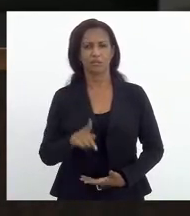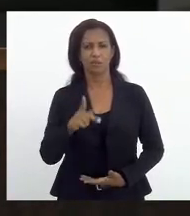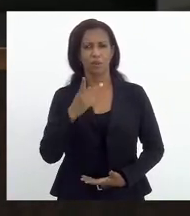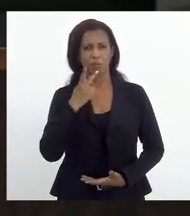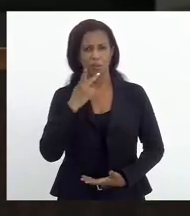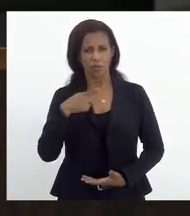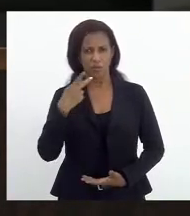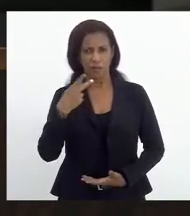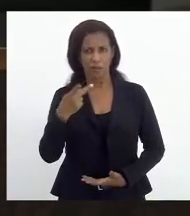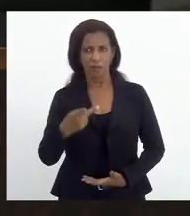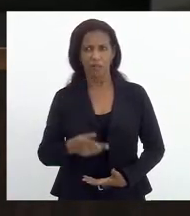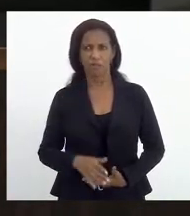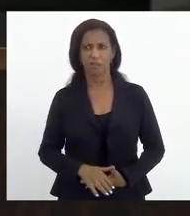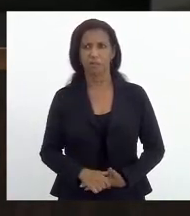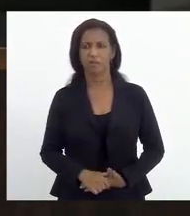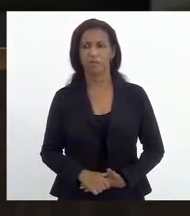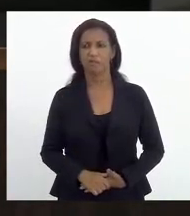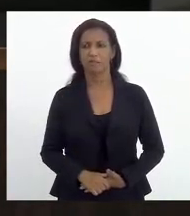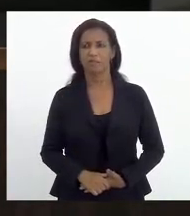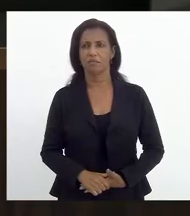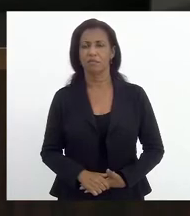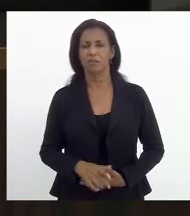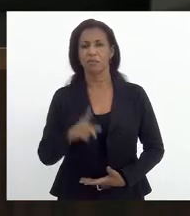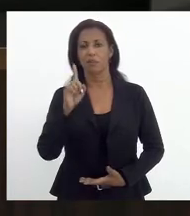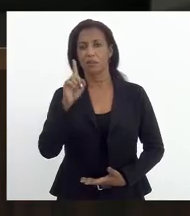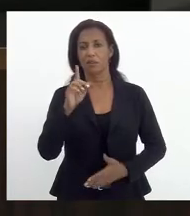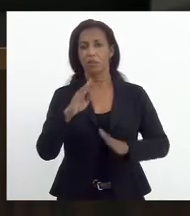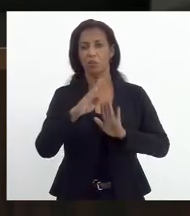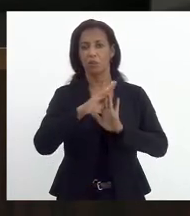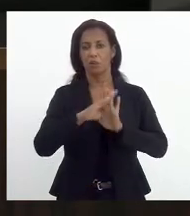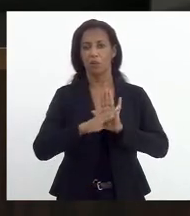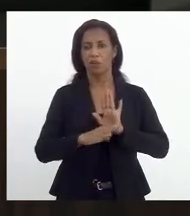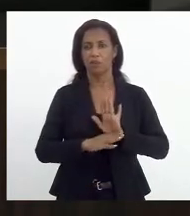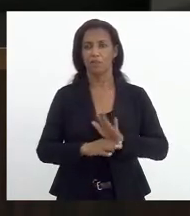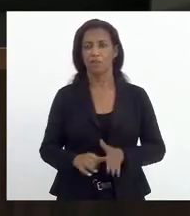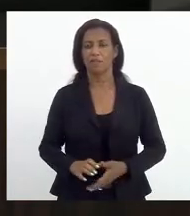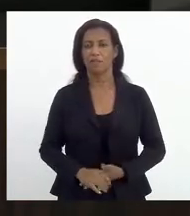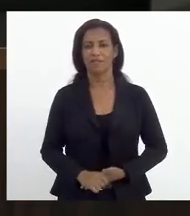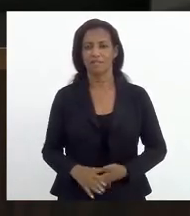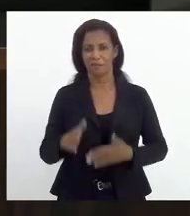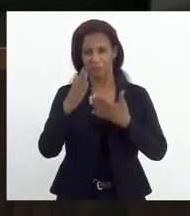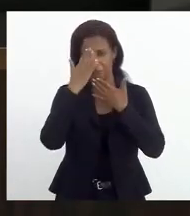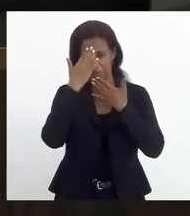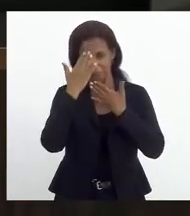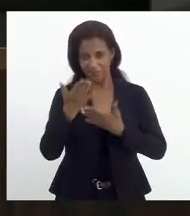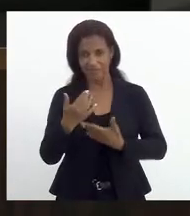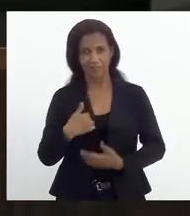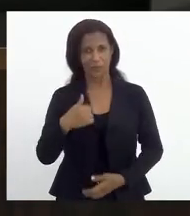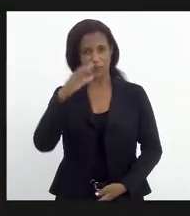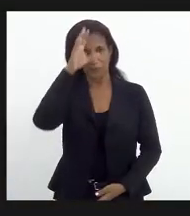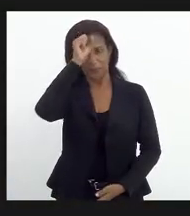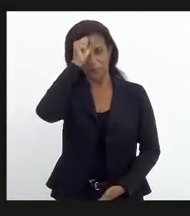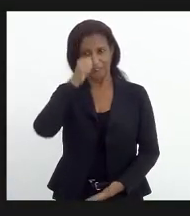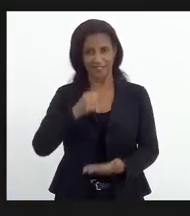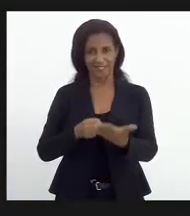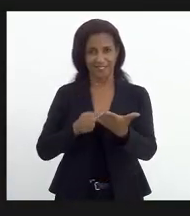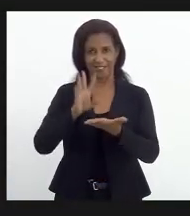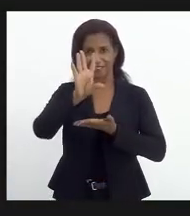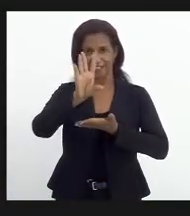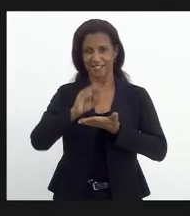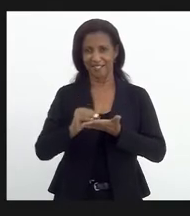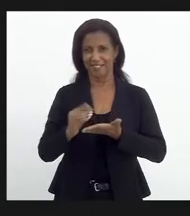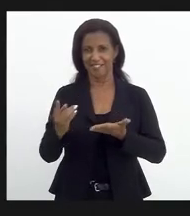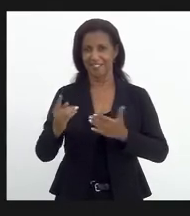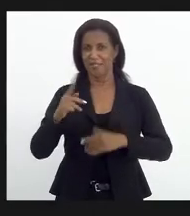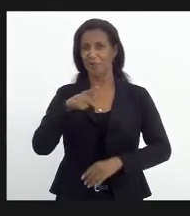fazer uso da palavra? Vou te dar uma questão de ordem. Muito obrigado, senhor. Estou aprendendo com o senhor. O senhor é um